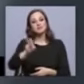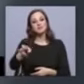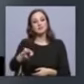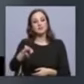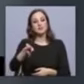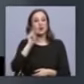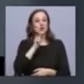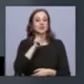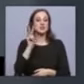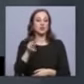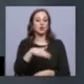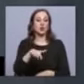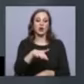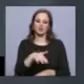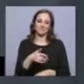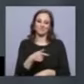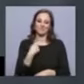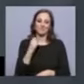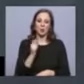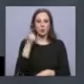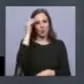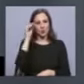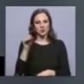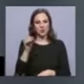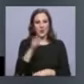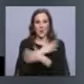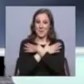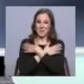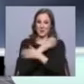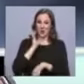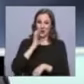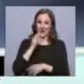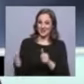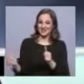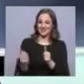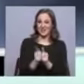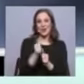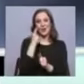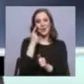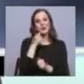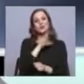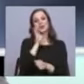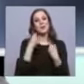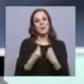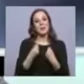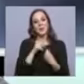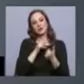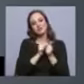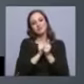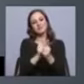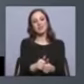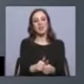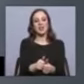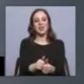evita os lugares no primeiro conselho amigo angolano a experiência é